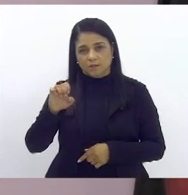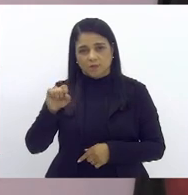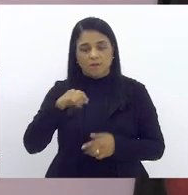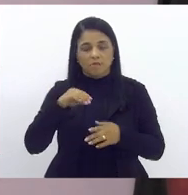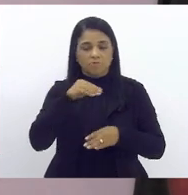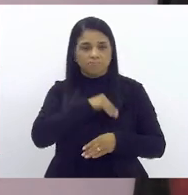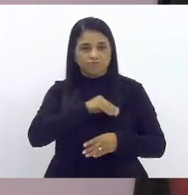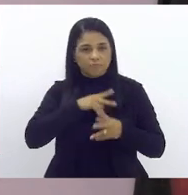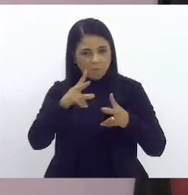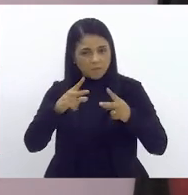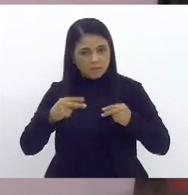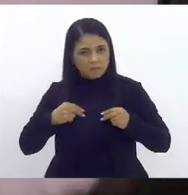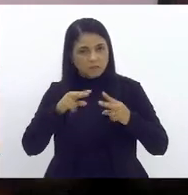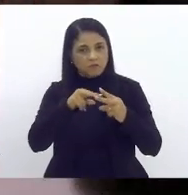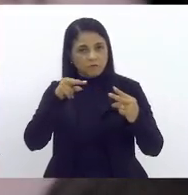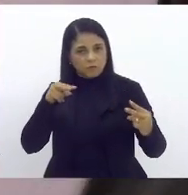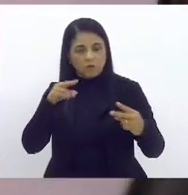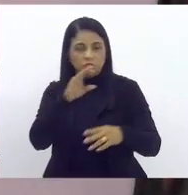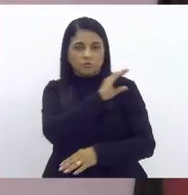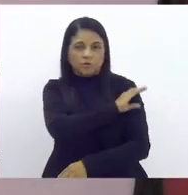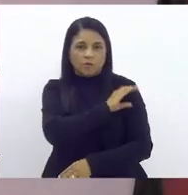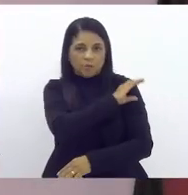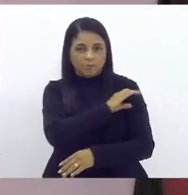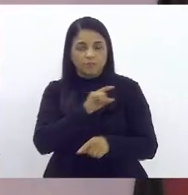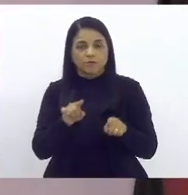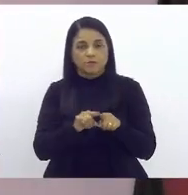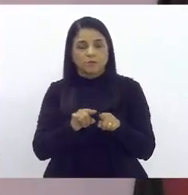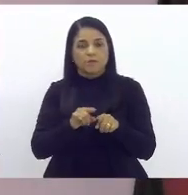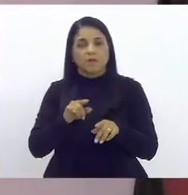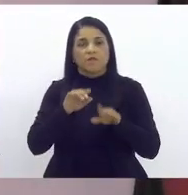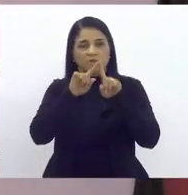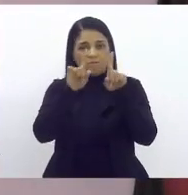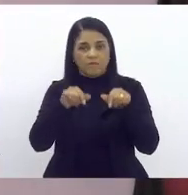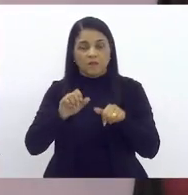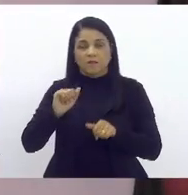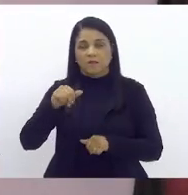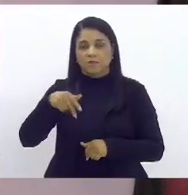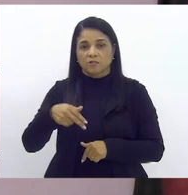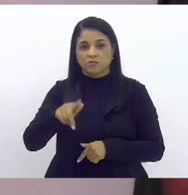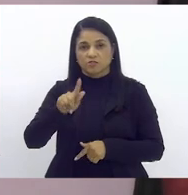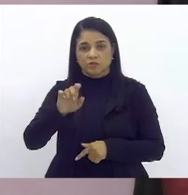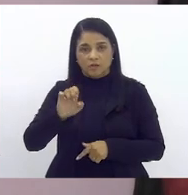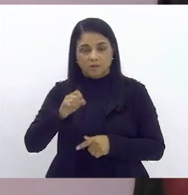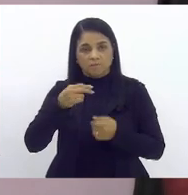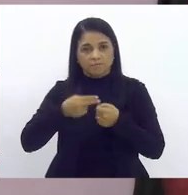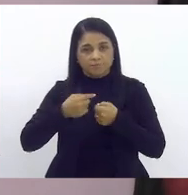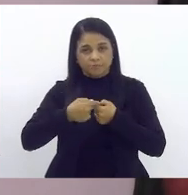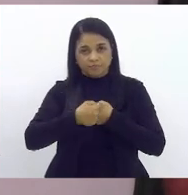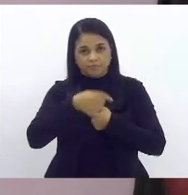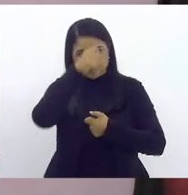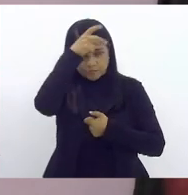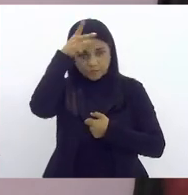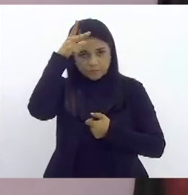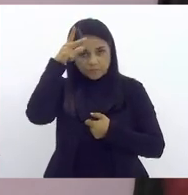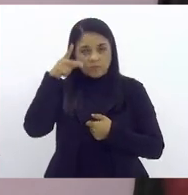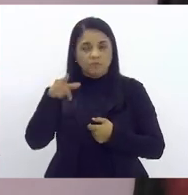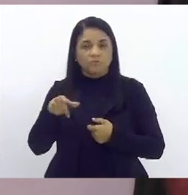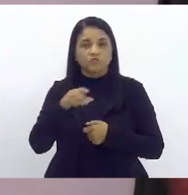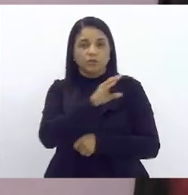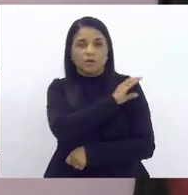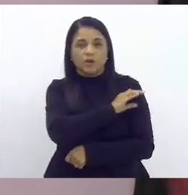piso, está virtualmente lá de Campos, e a Ângela, funcionária da rede municipal de Campos. Está aí a Ângela, não? A Ângela está